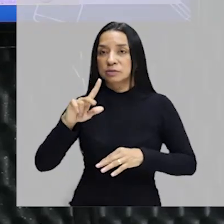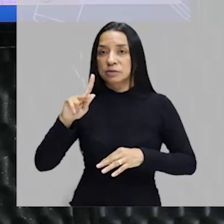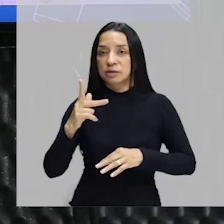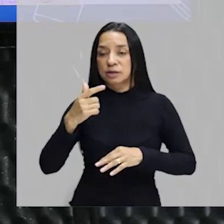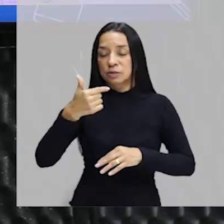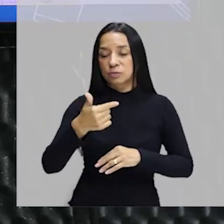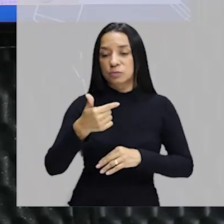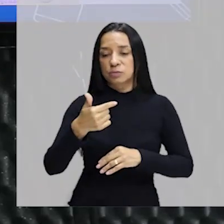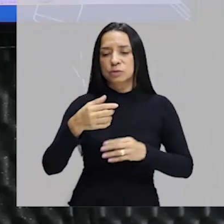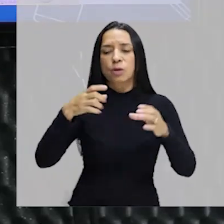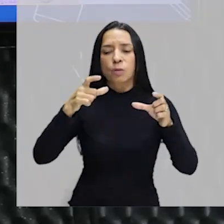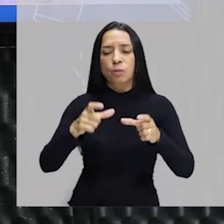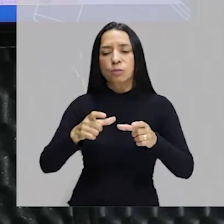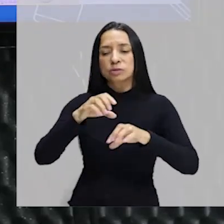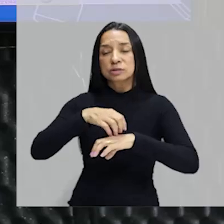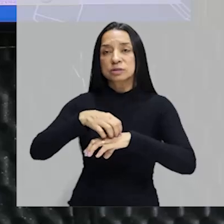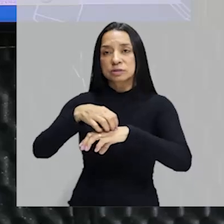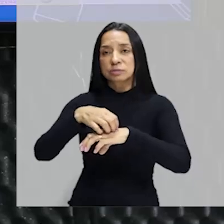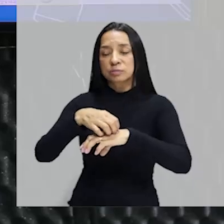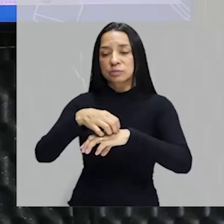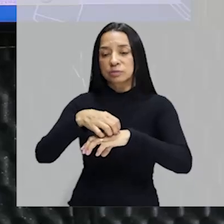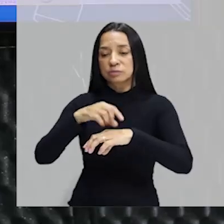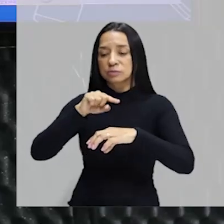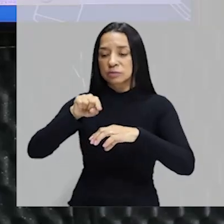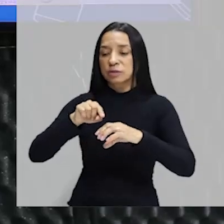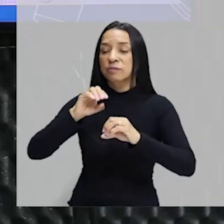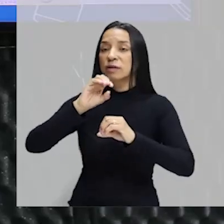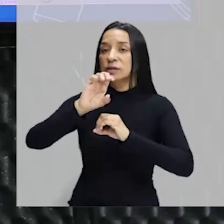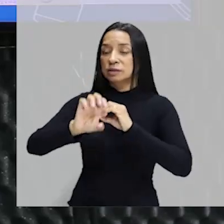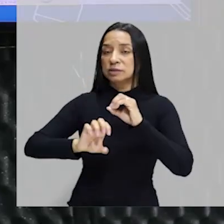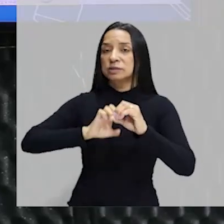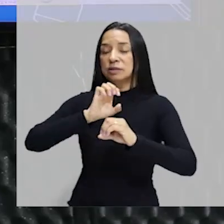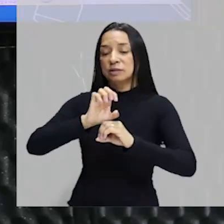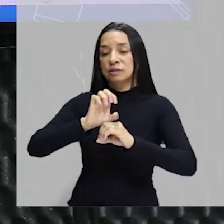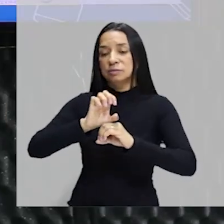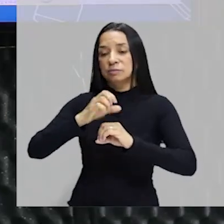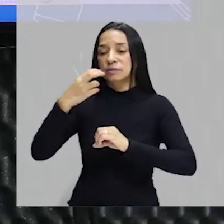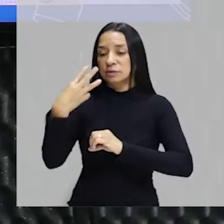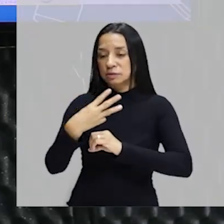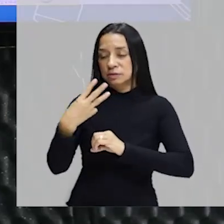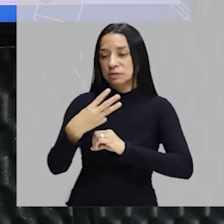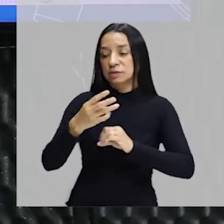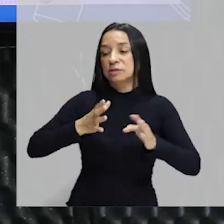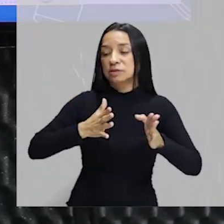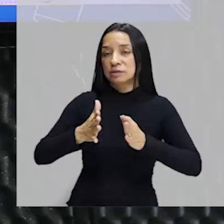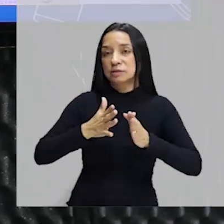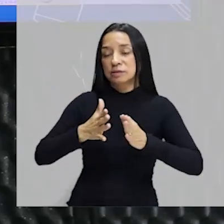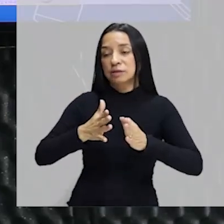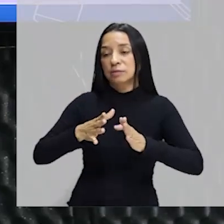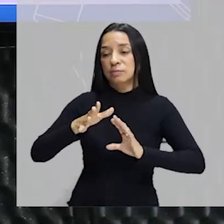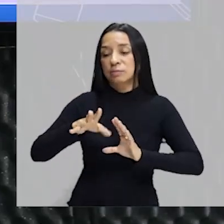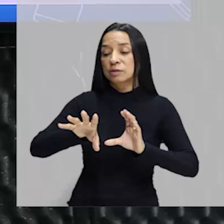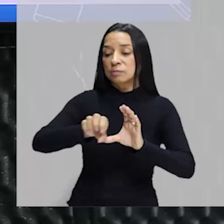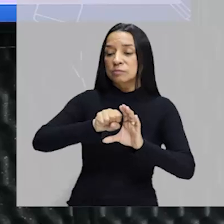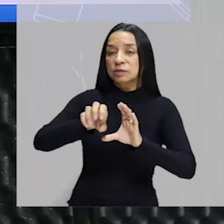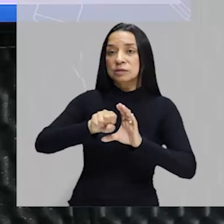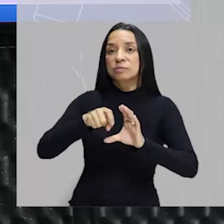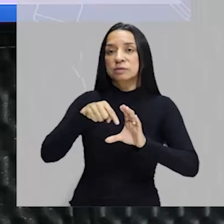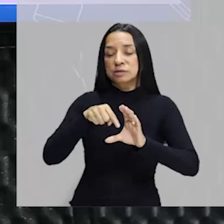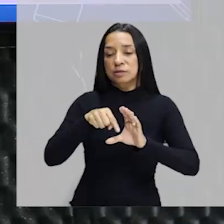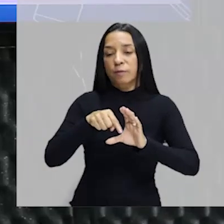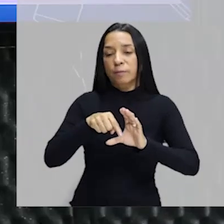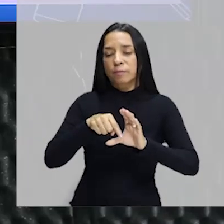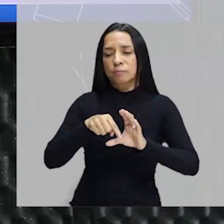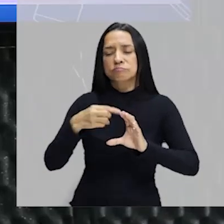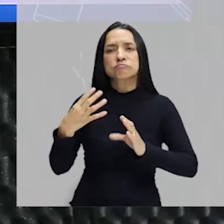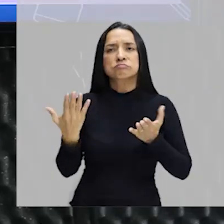esses transportadores de elétrons vão levar estes elétrons? Para a terceira etapa da respiração celular. Que terceira